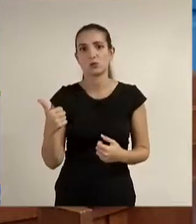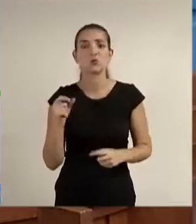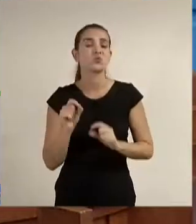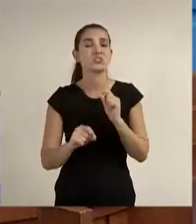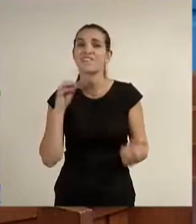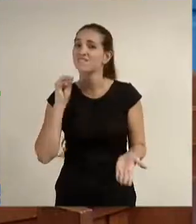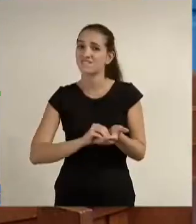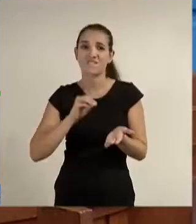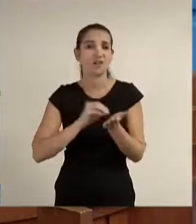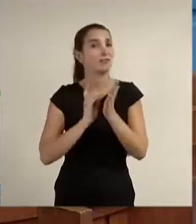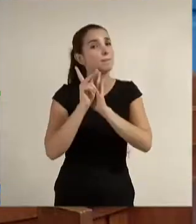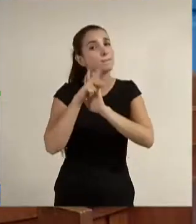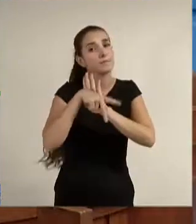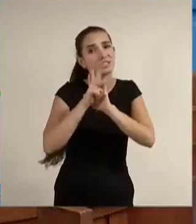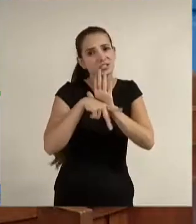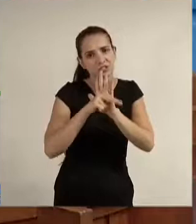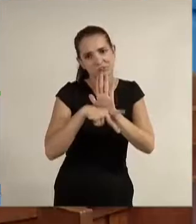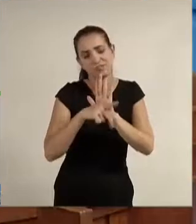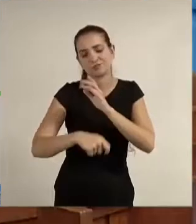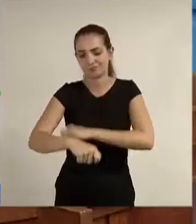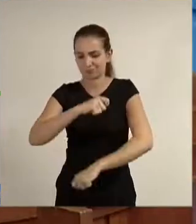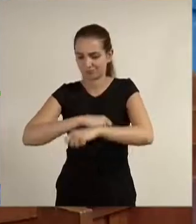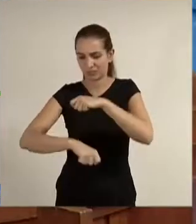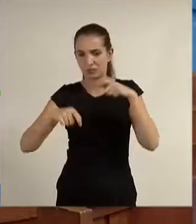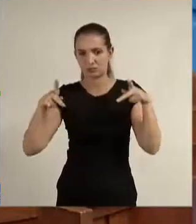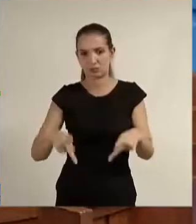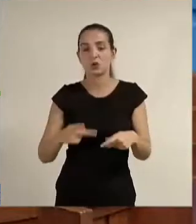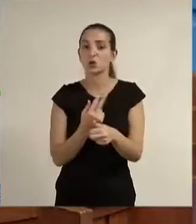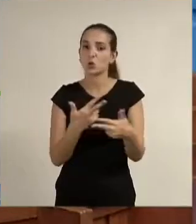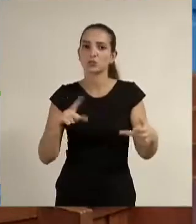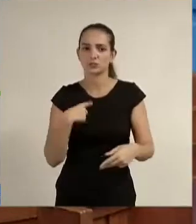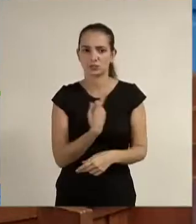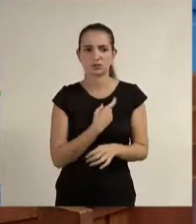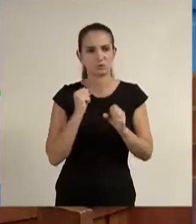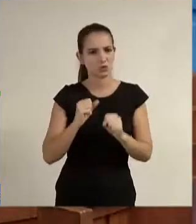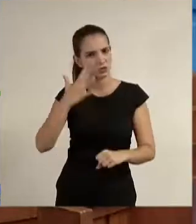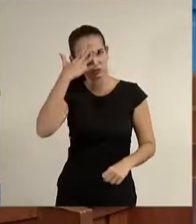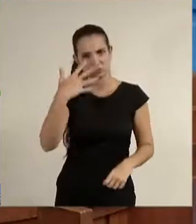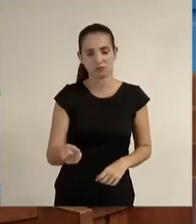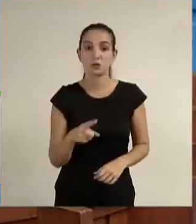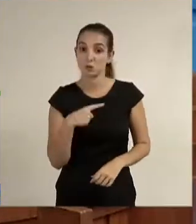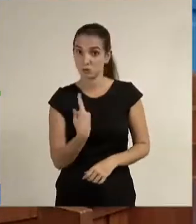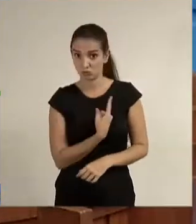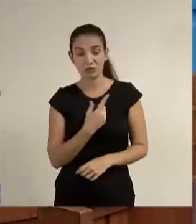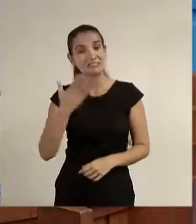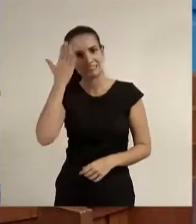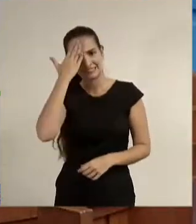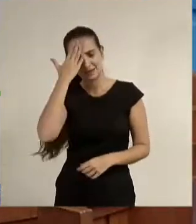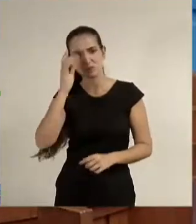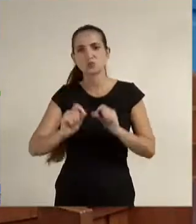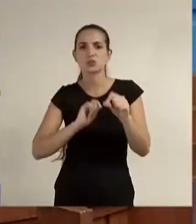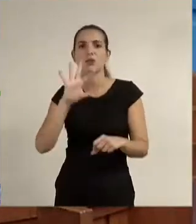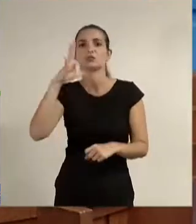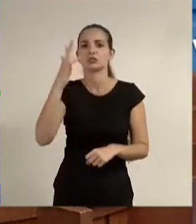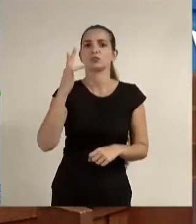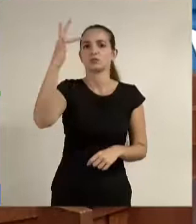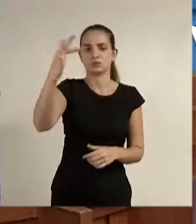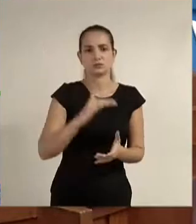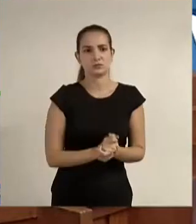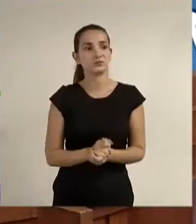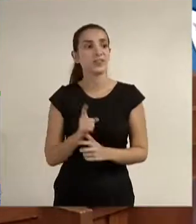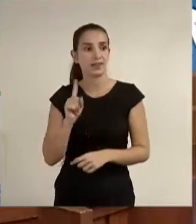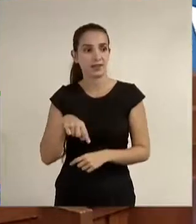na administração pública. Coisas que poderiam ser resolvidas porque a gente já via que isso iria acontecer lá na frente. É o caso